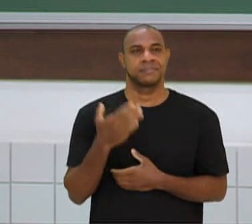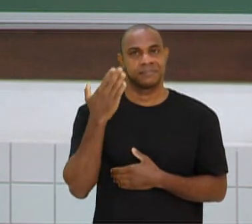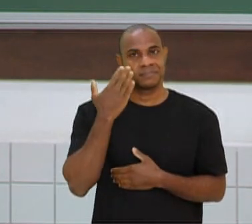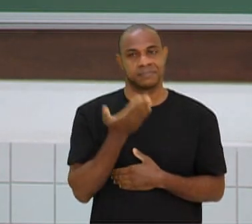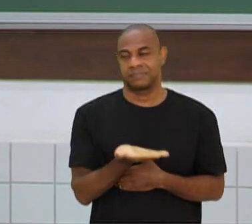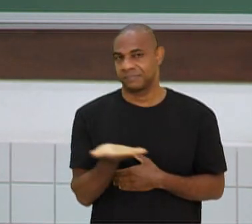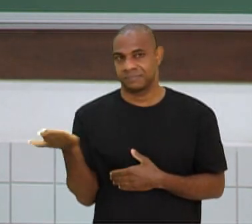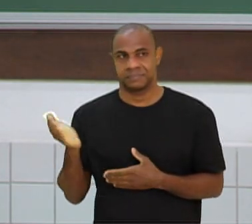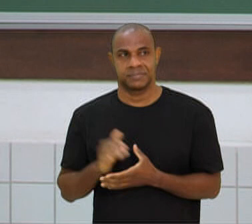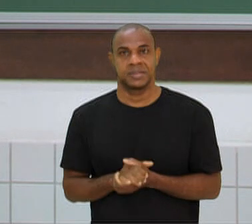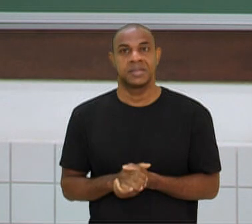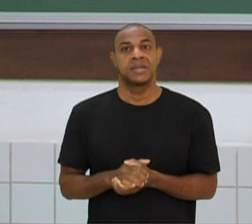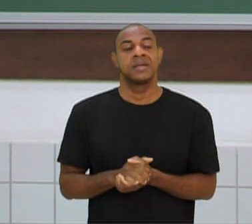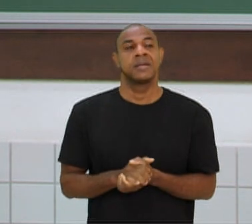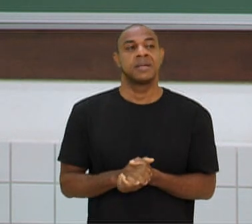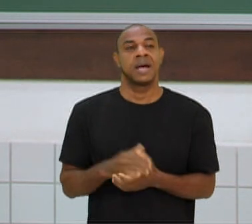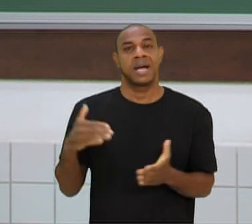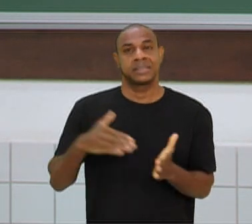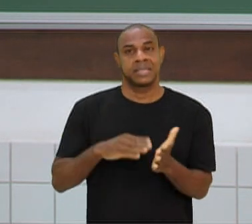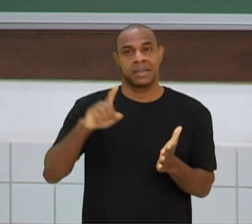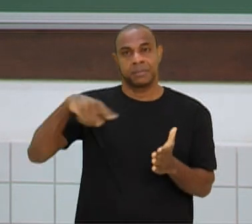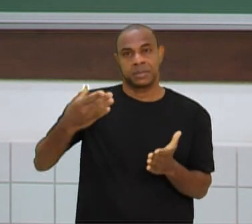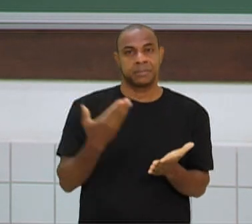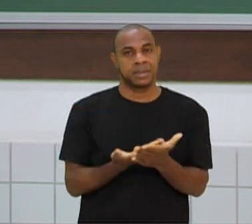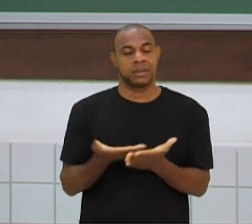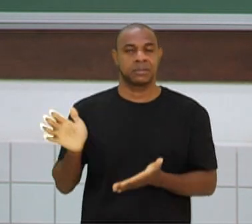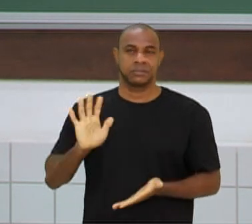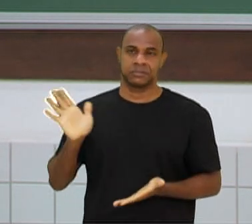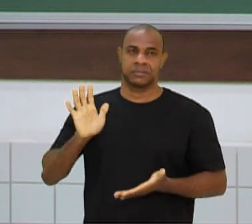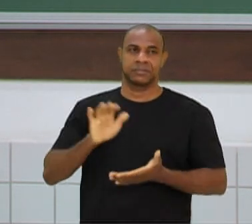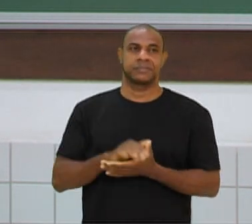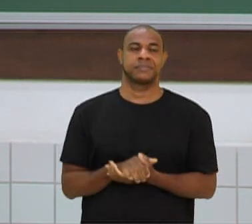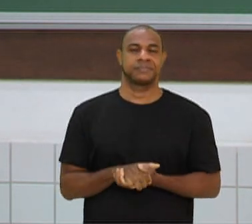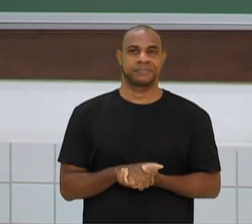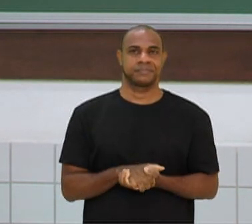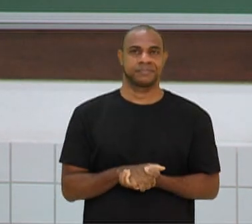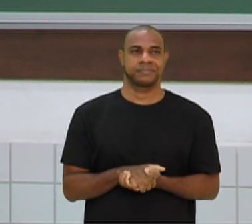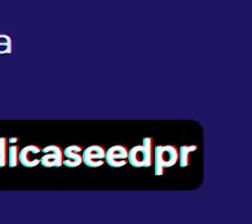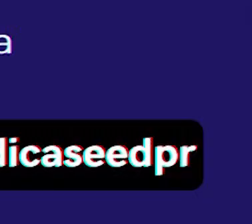Day for you and your family. Ficamos por aqui e nos vemos na próxima. See you!